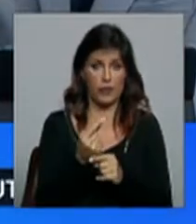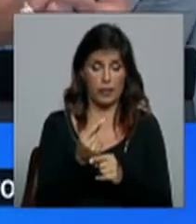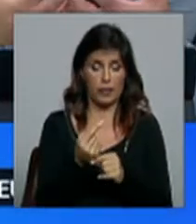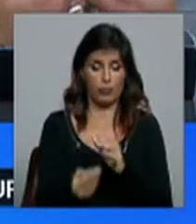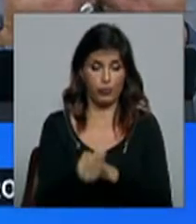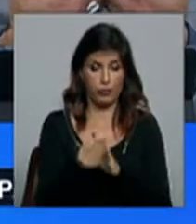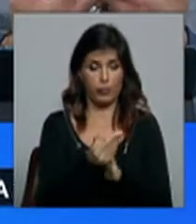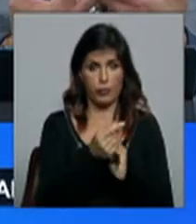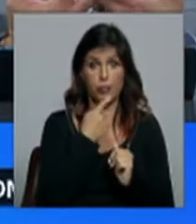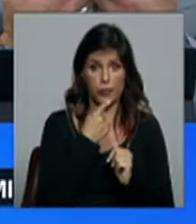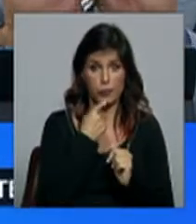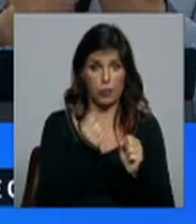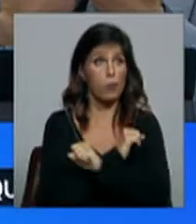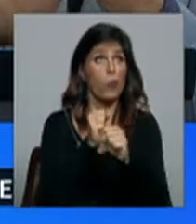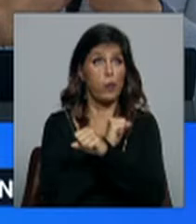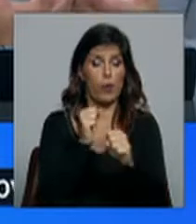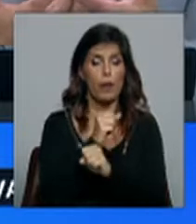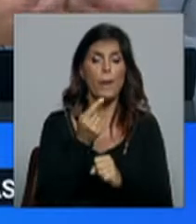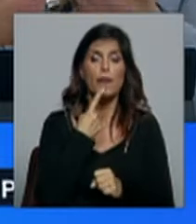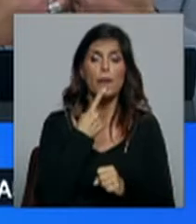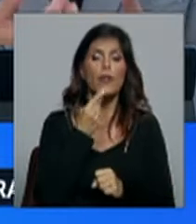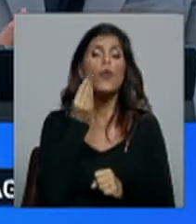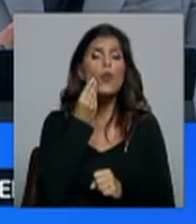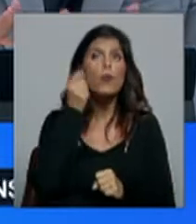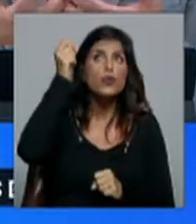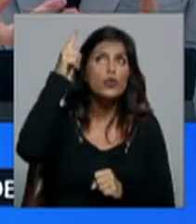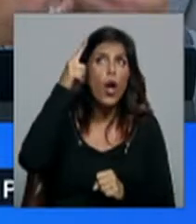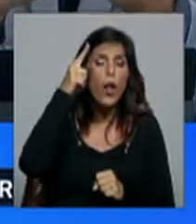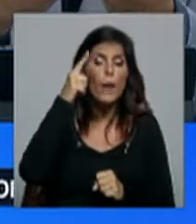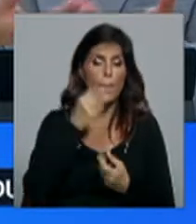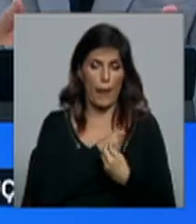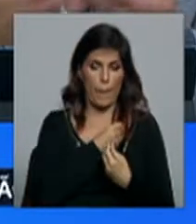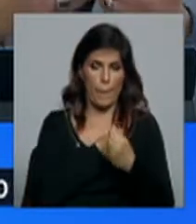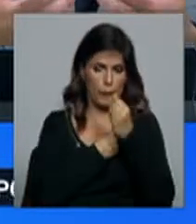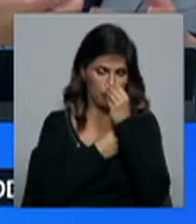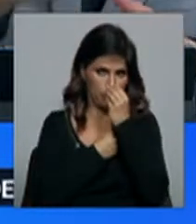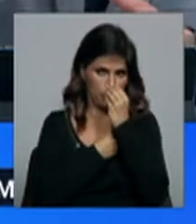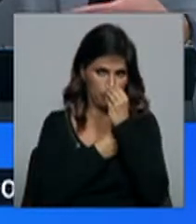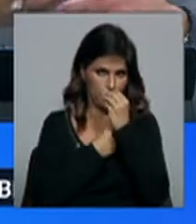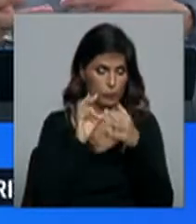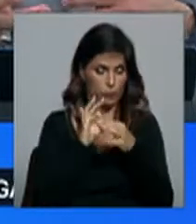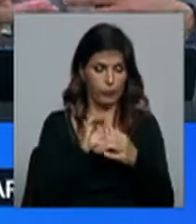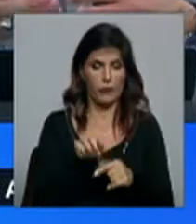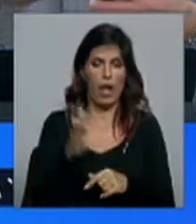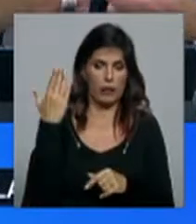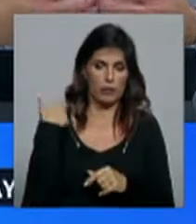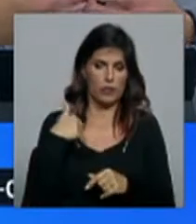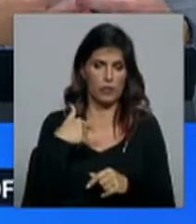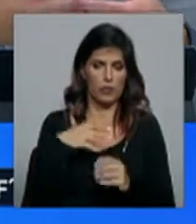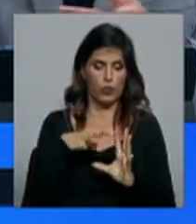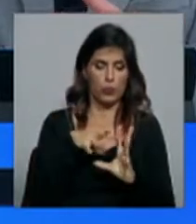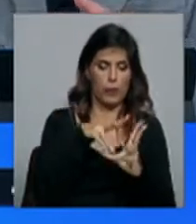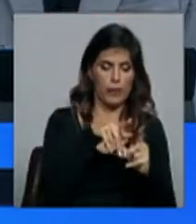energéticas é perceber, por exemplo, como é que o nosso Sol bebé também interagiu com os